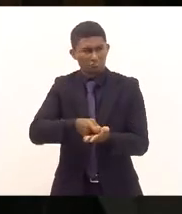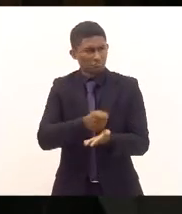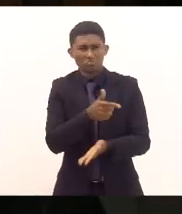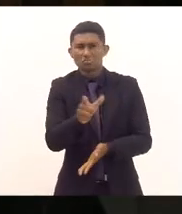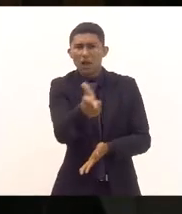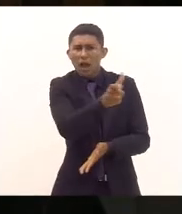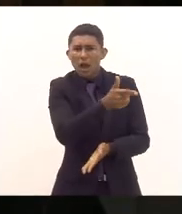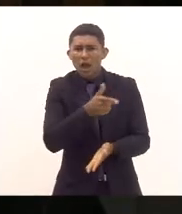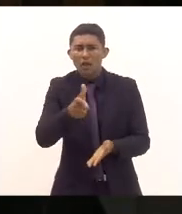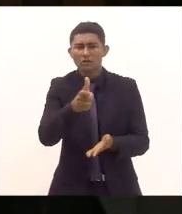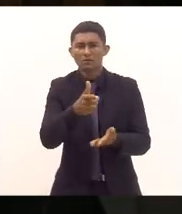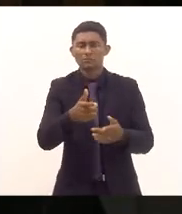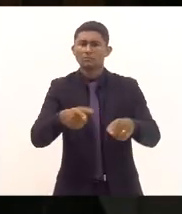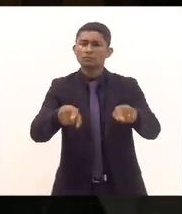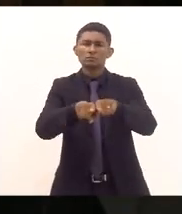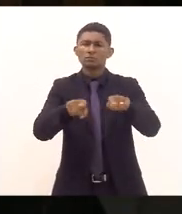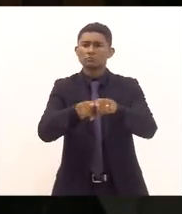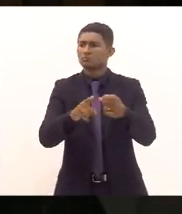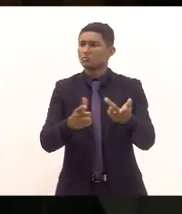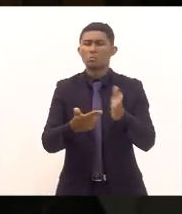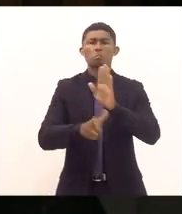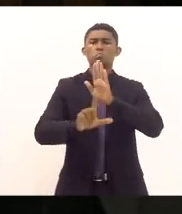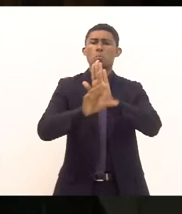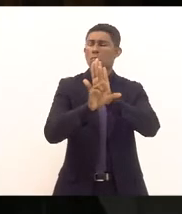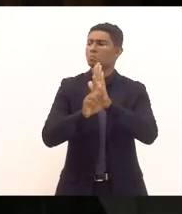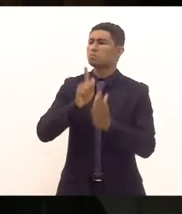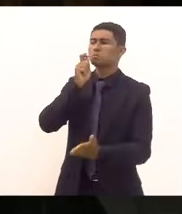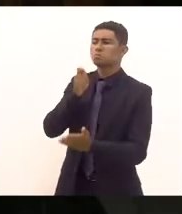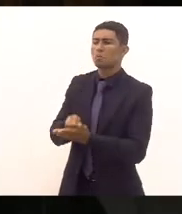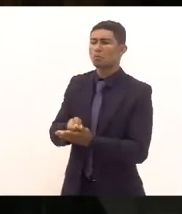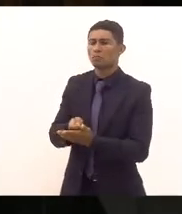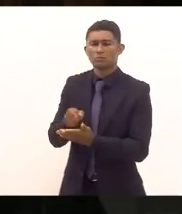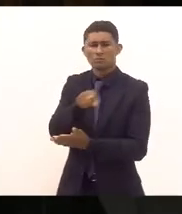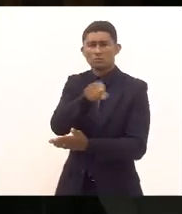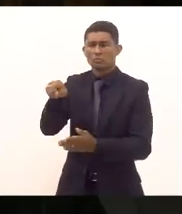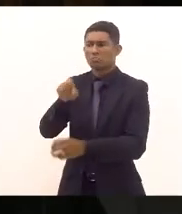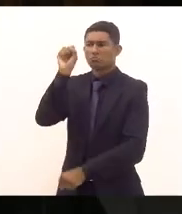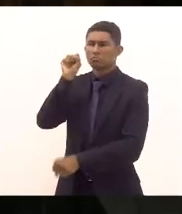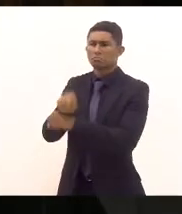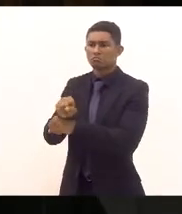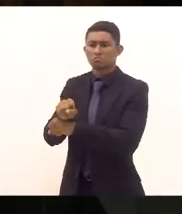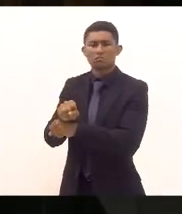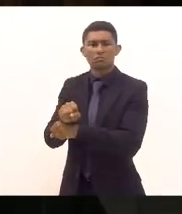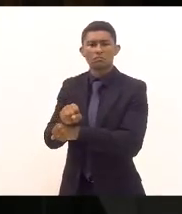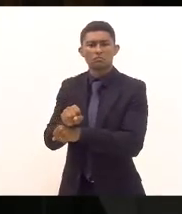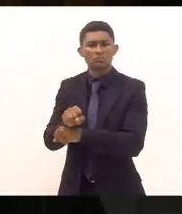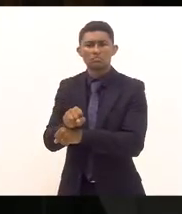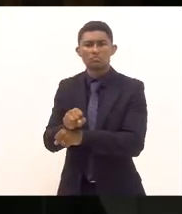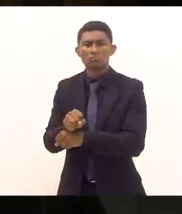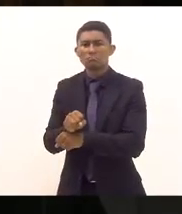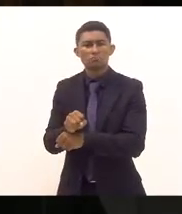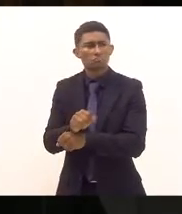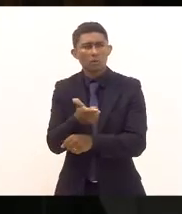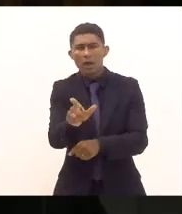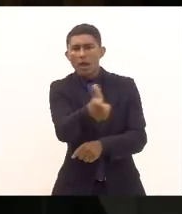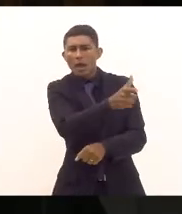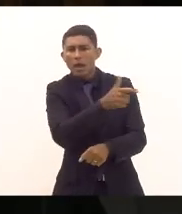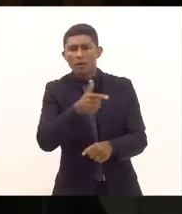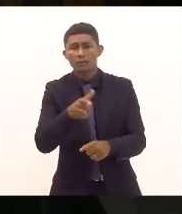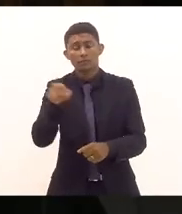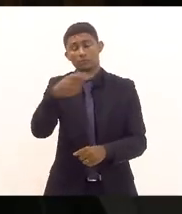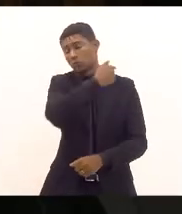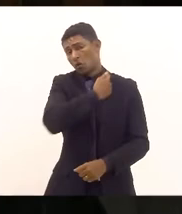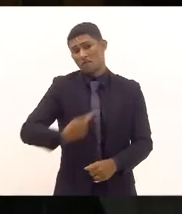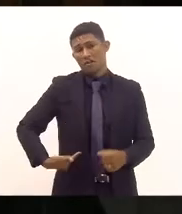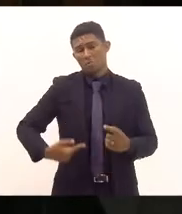Janeiro nenhum óbice legal para que as diferentes categorias tem os seus enquadramentos e progressões colocados em dia a não ser uma decisão política